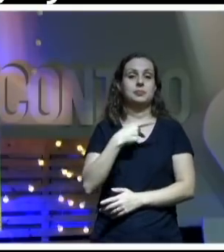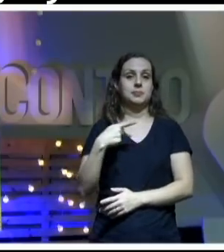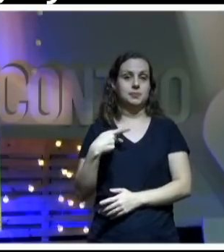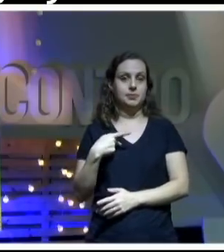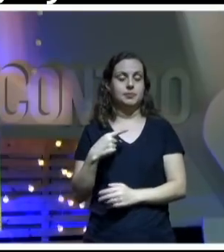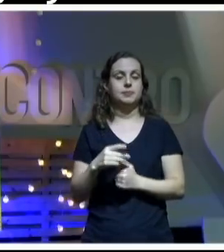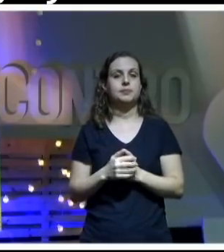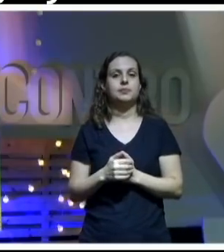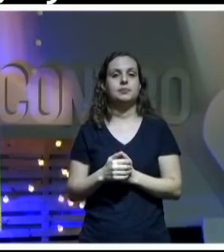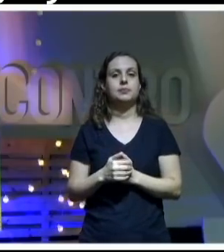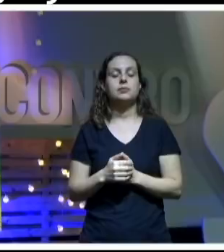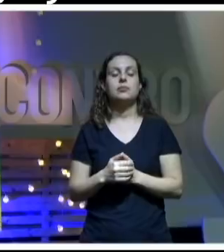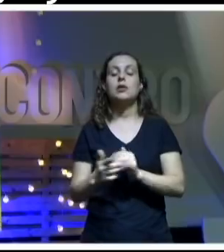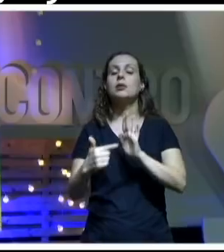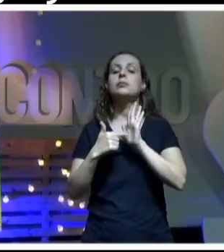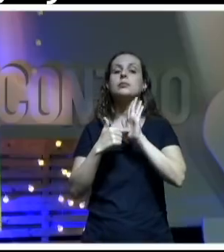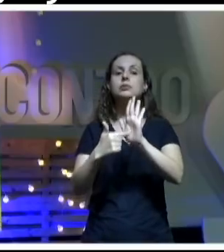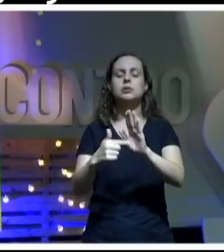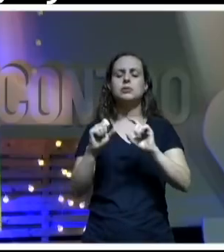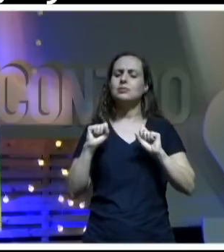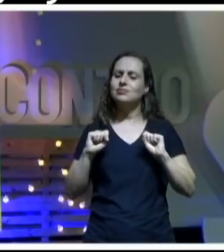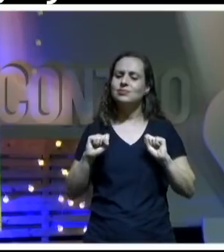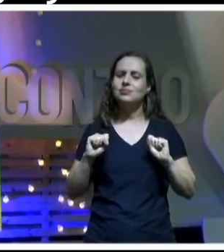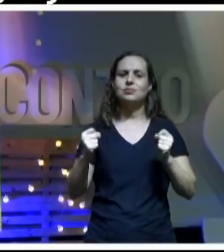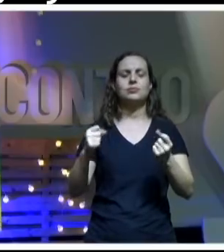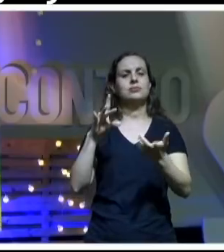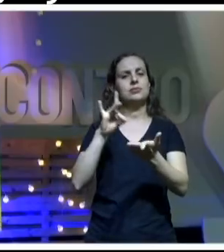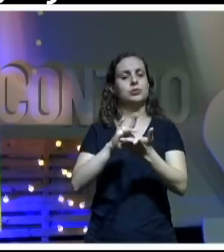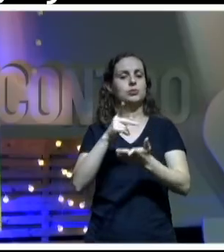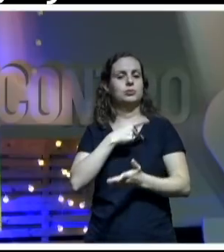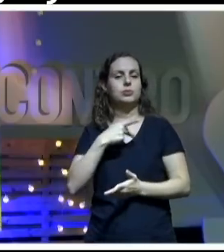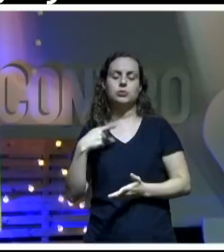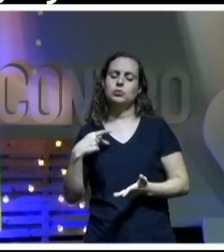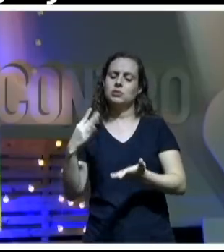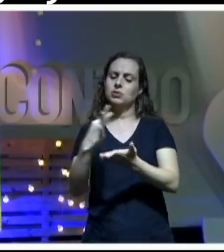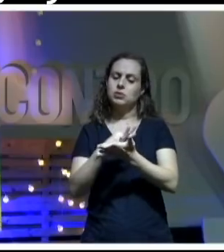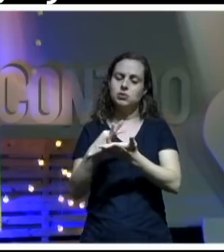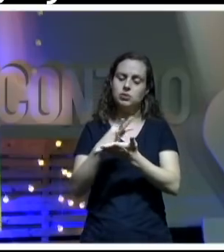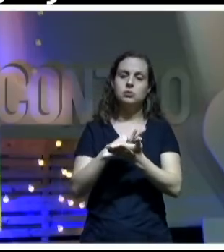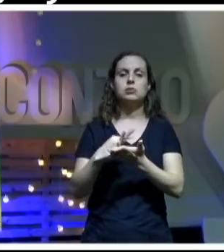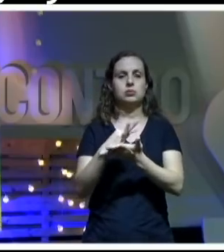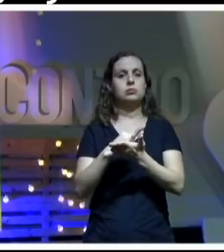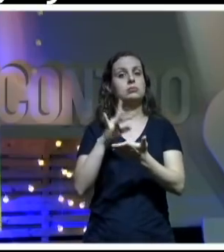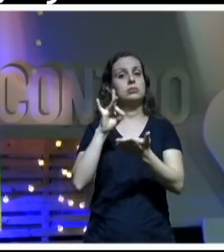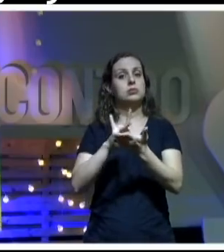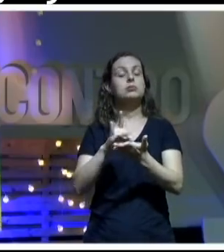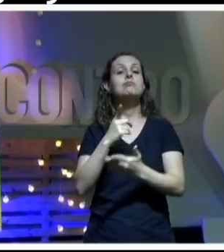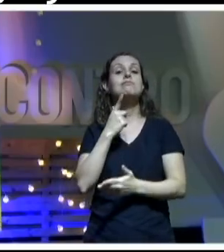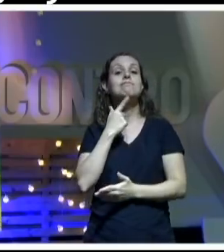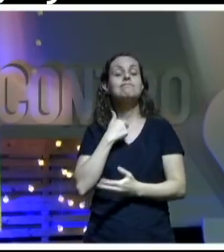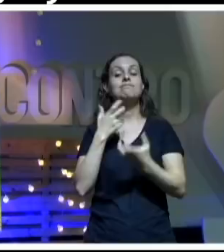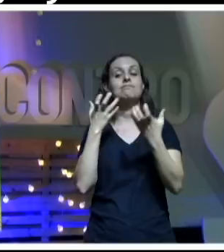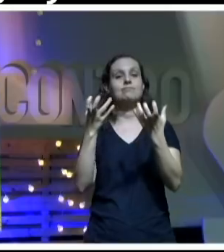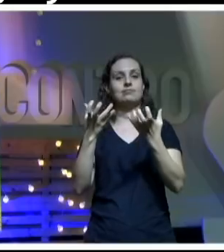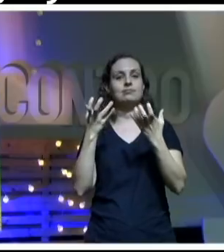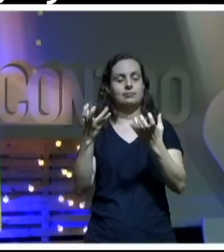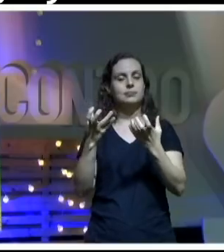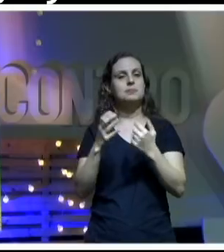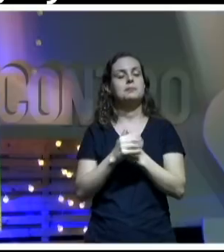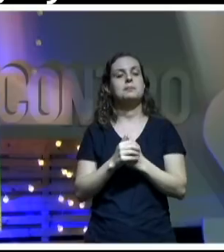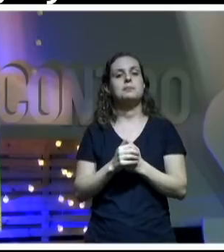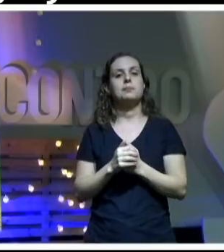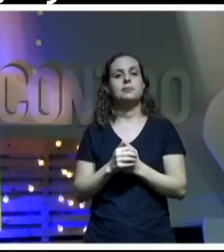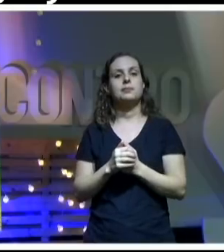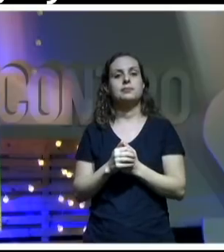modelo é o nosso objetivo o foco nosso esforço de ressuscitar pastores e teólogos nós simultaneamente desejamos a vir a firmar a